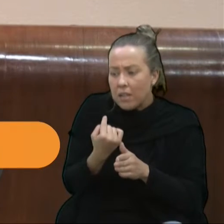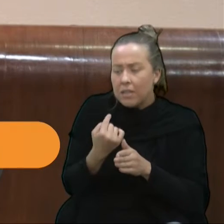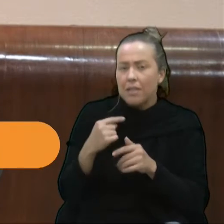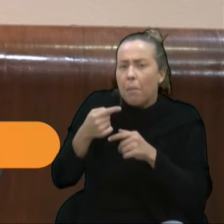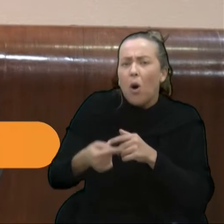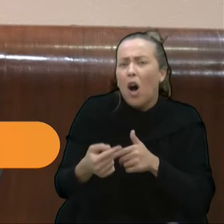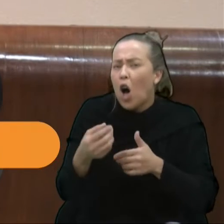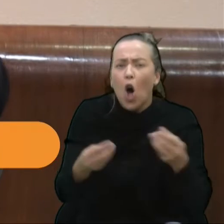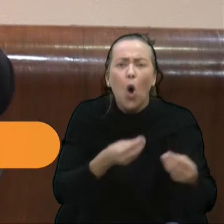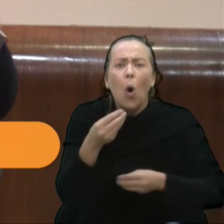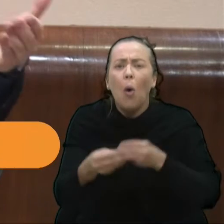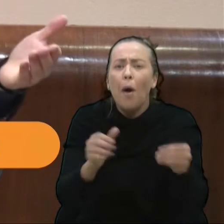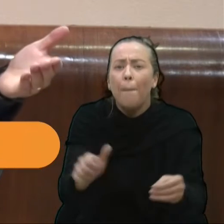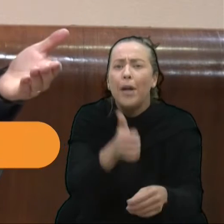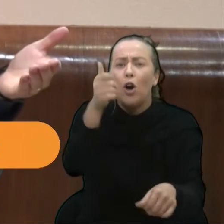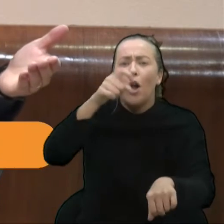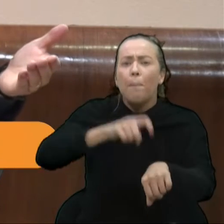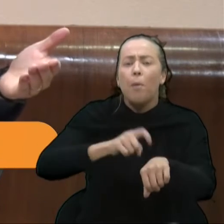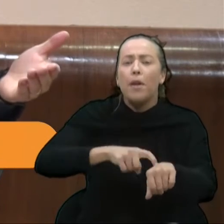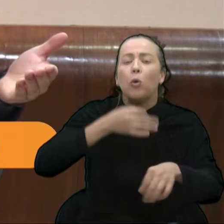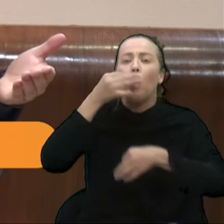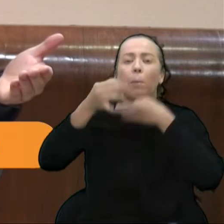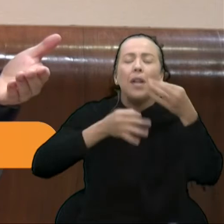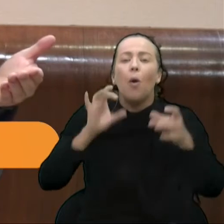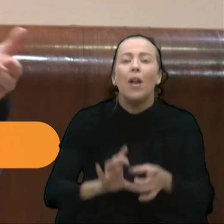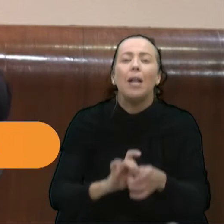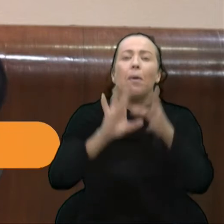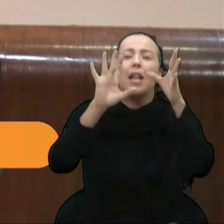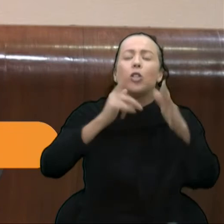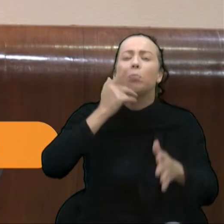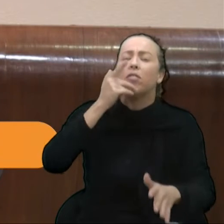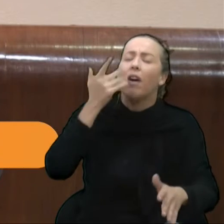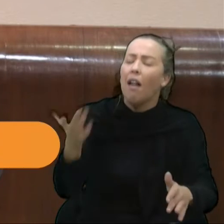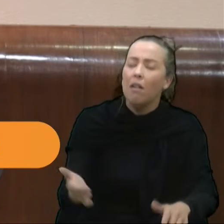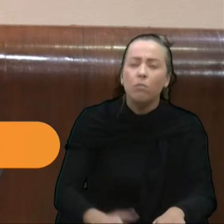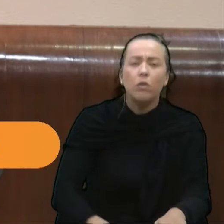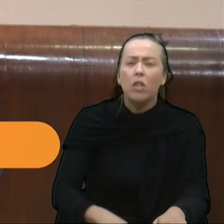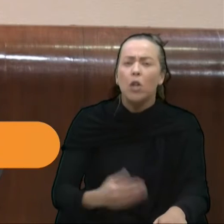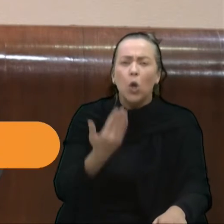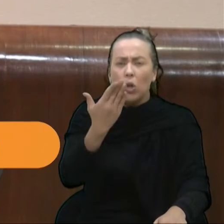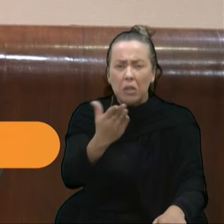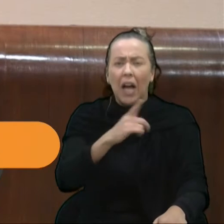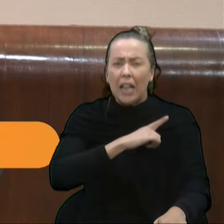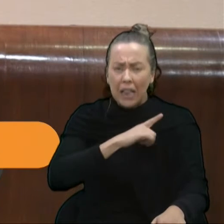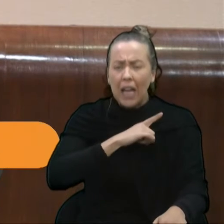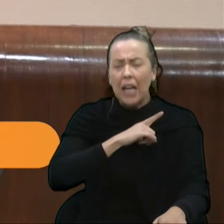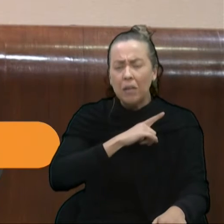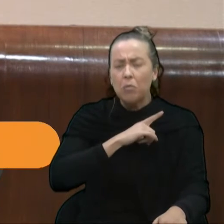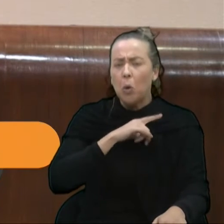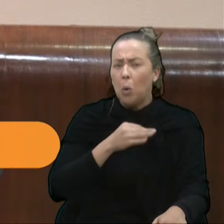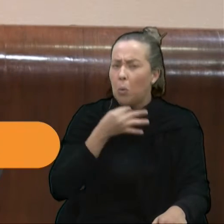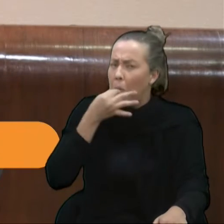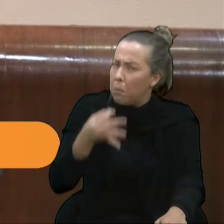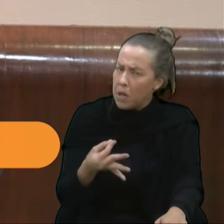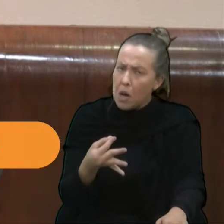momento para se opinar? Não sei se essa é uma pergunta tão importante, mas como você tem uma leitura muito